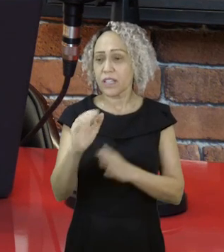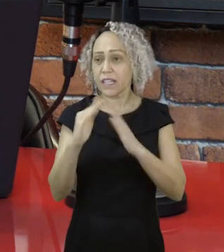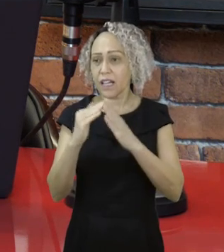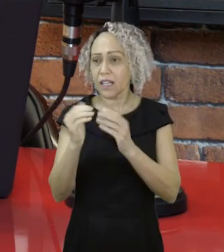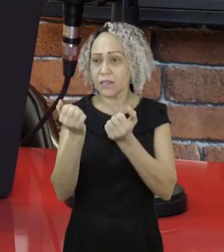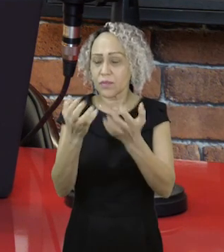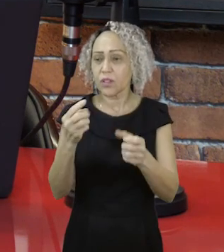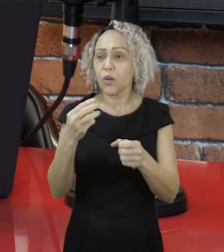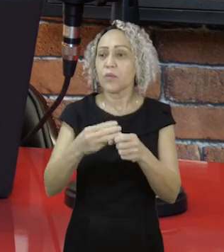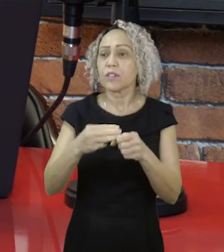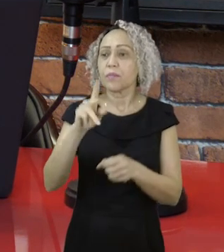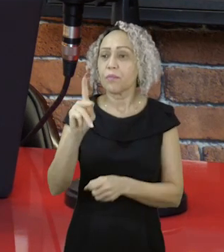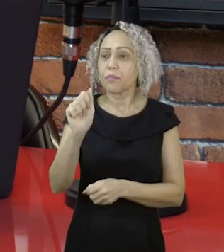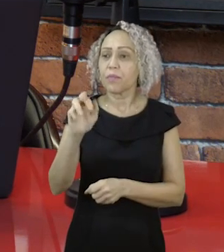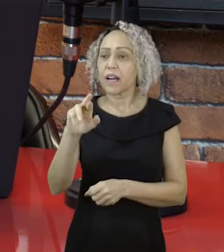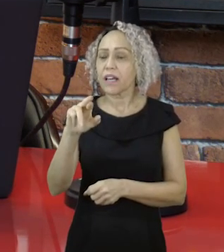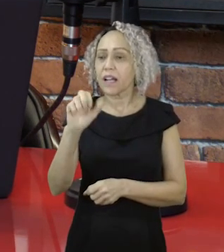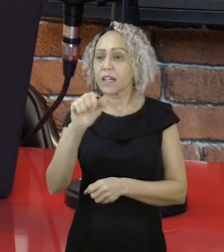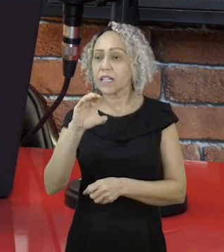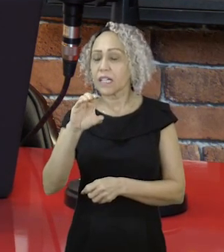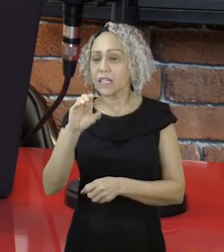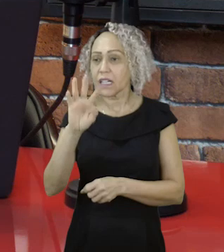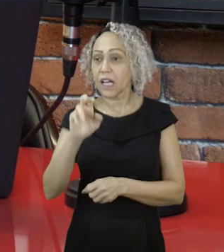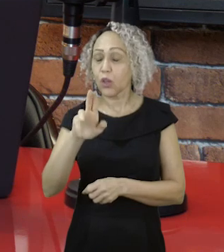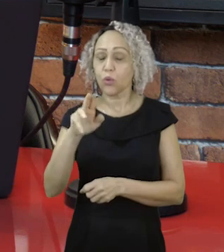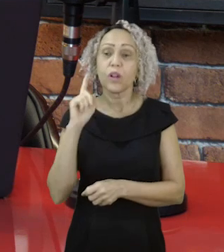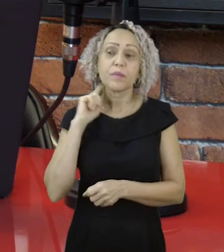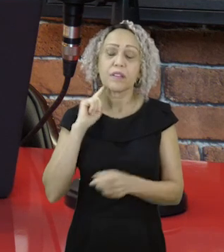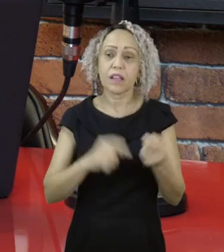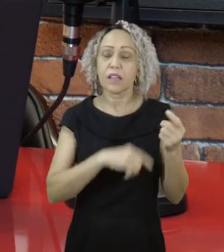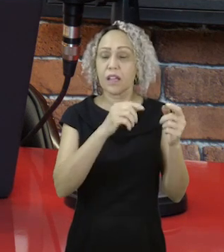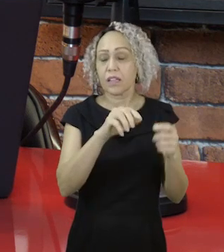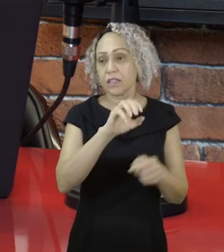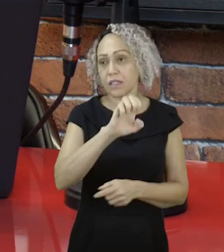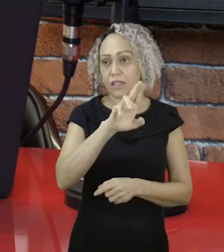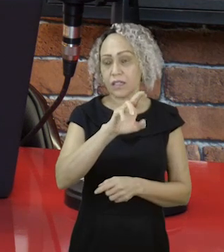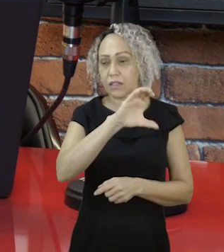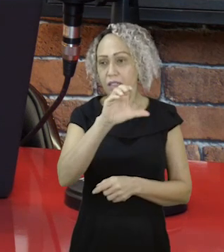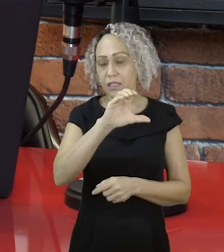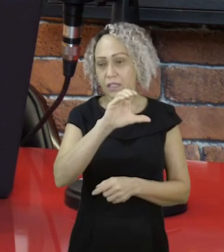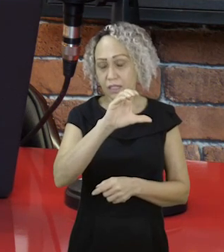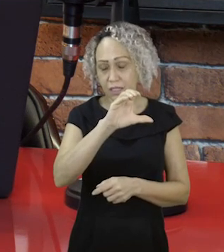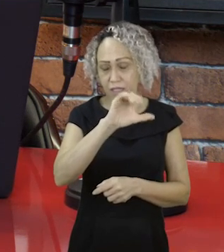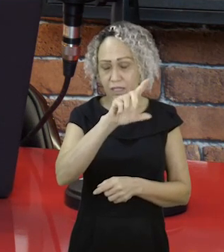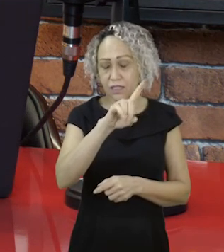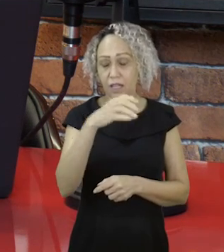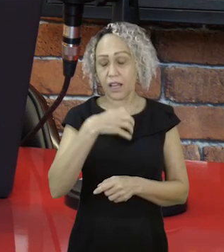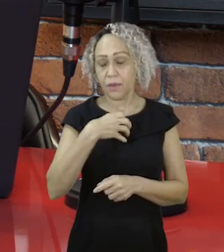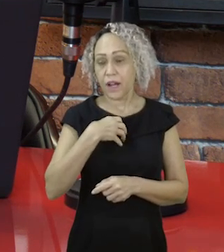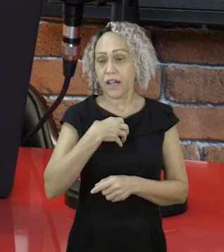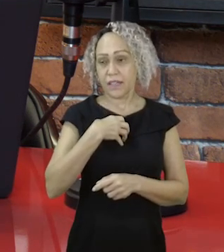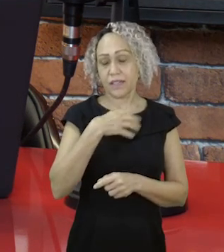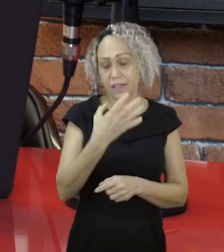200 unidades habitacionais no município de Paracatu, em Minas Gerais, 152 em Euclides da Cunha, na Bahia,